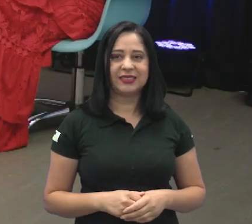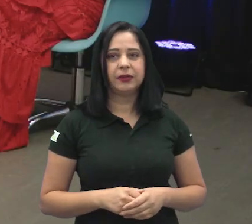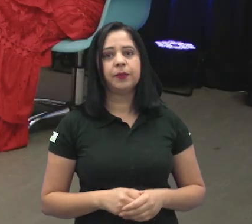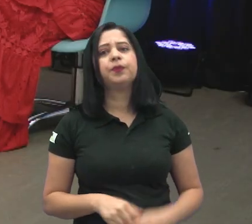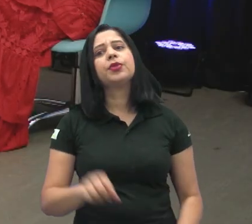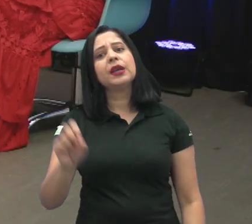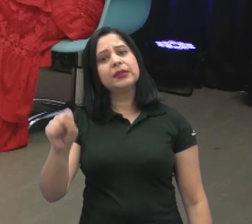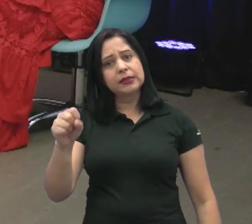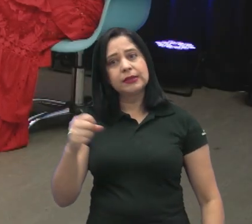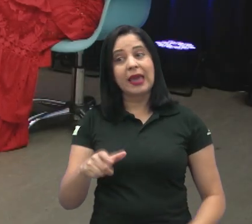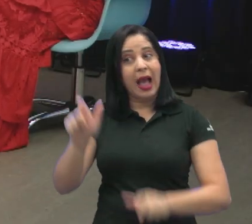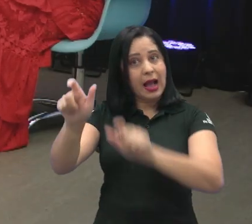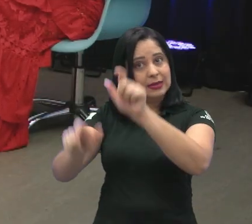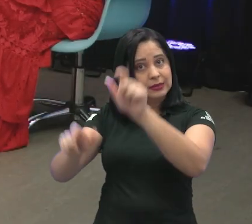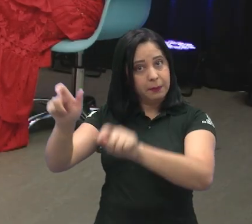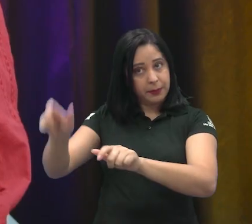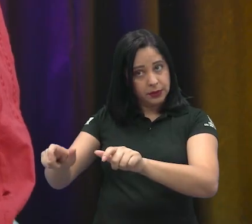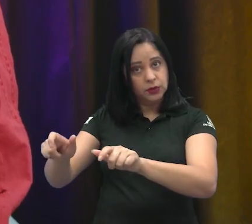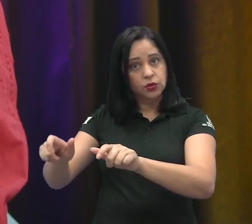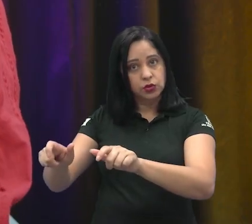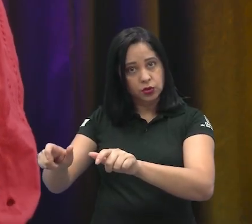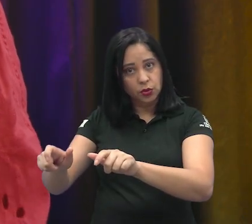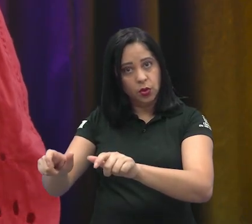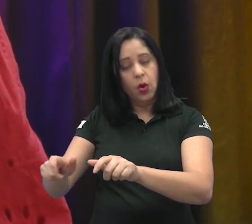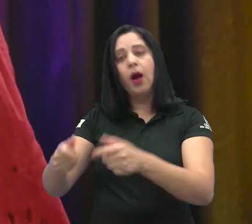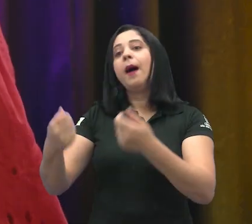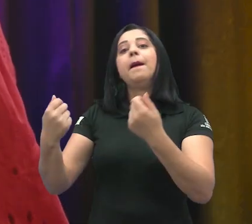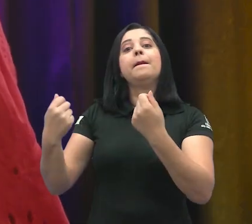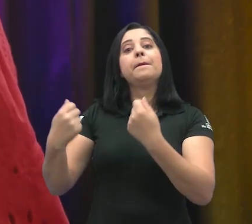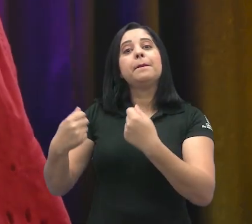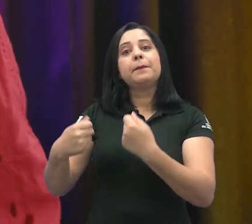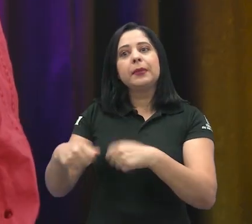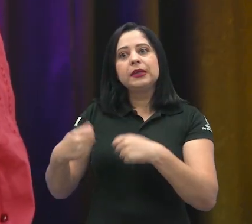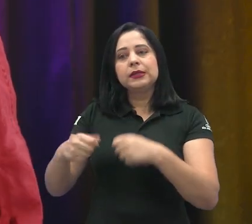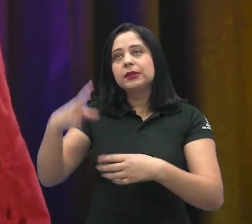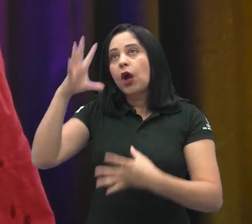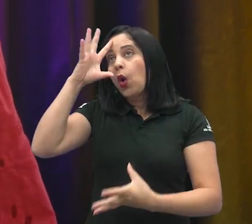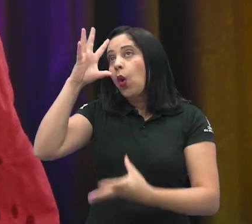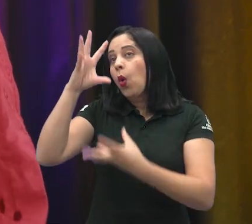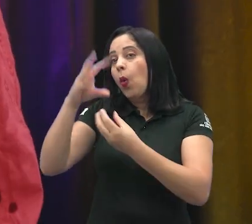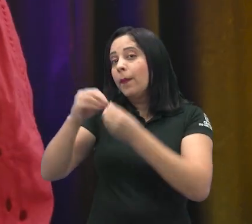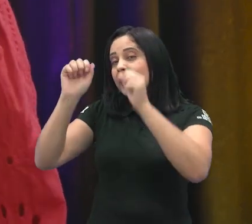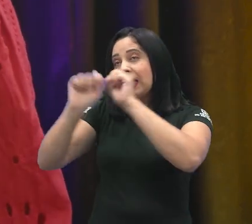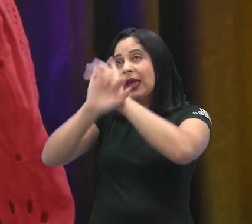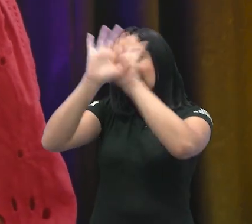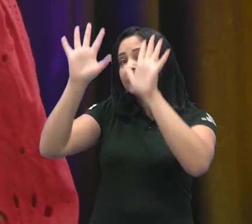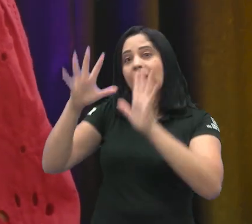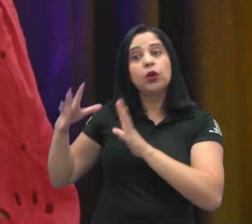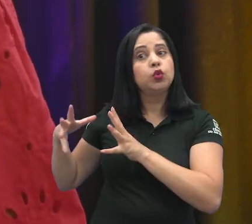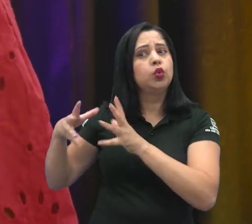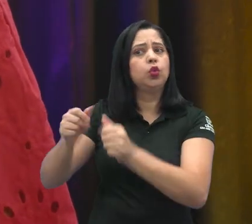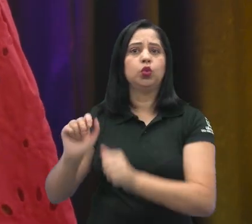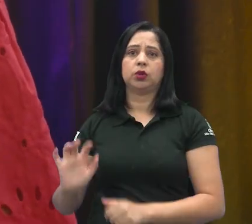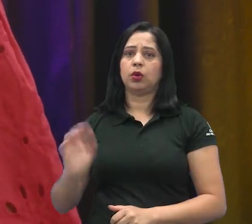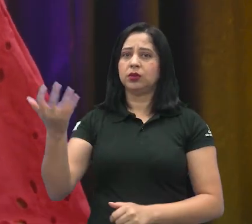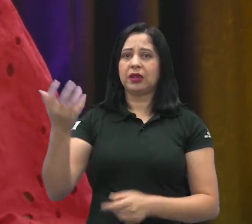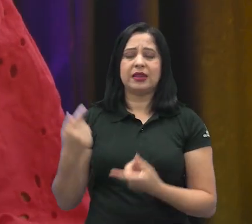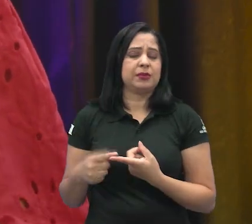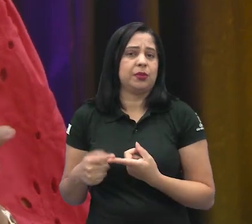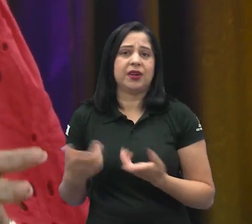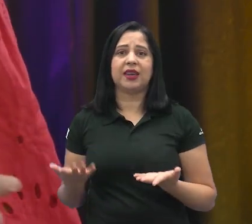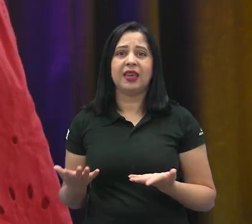né, gente, para que as pessoas de casa possam ter de uma forma mais resumida e mais clara tudo que está rolando. Porque às vezes